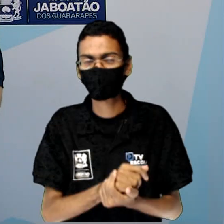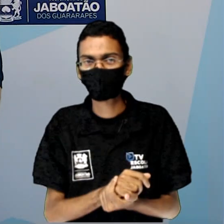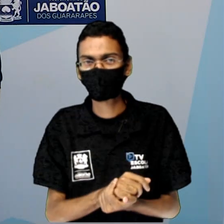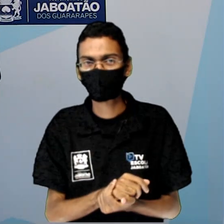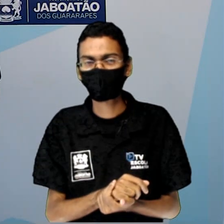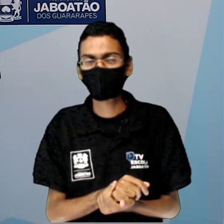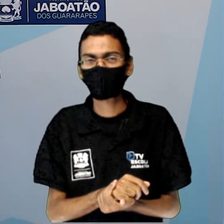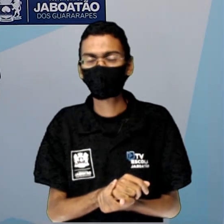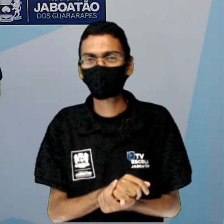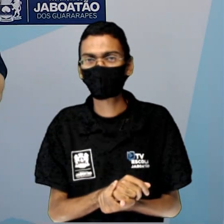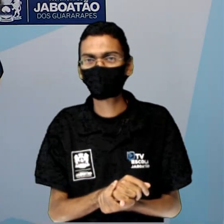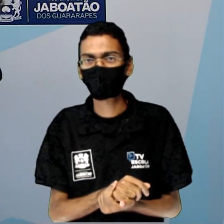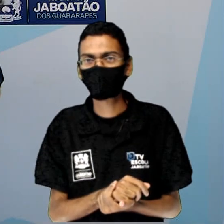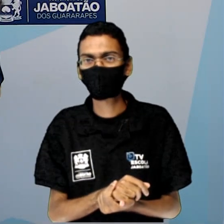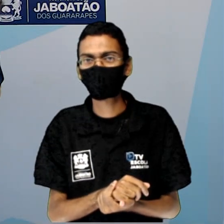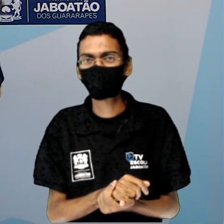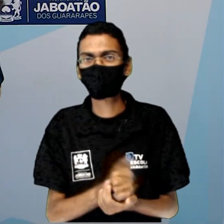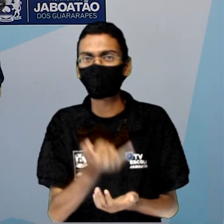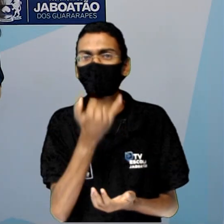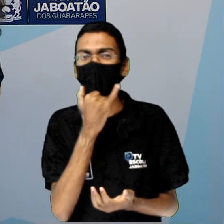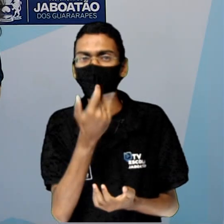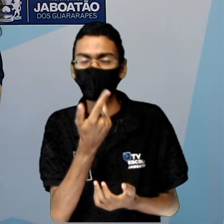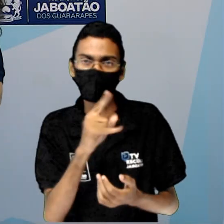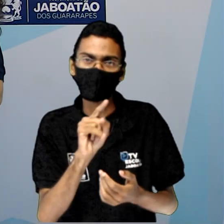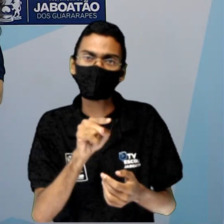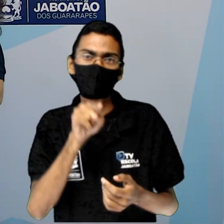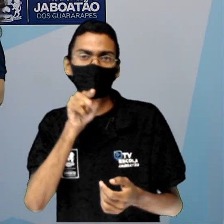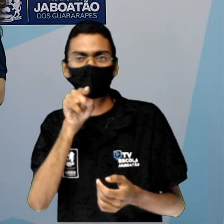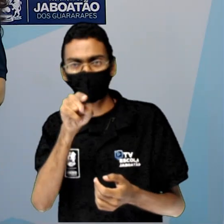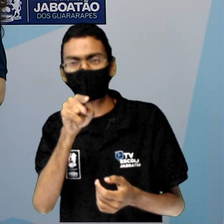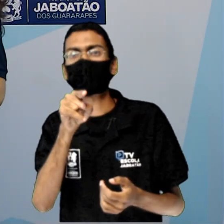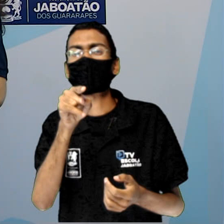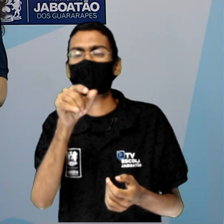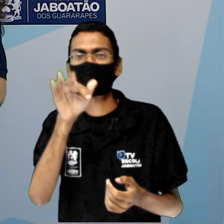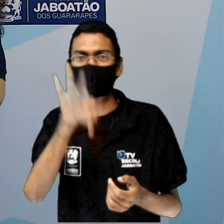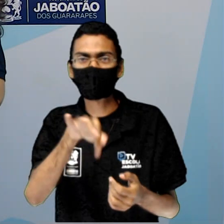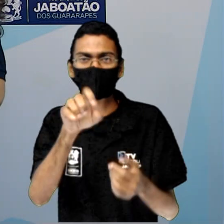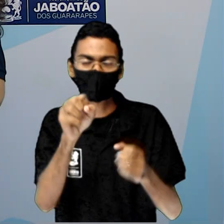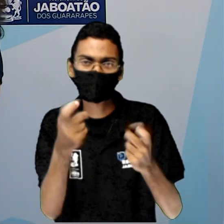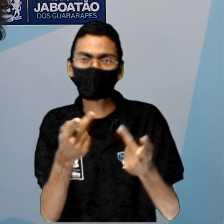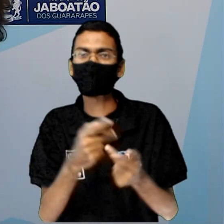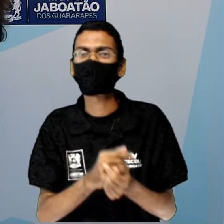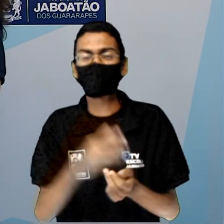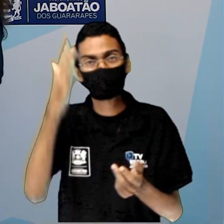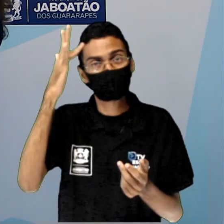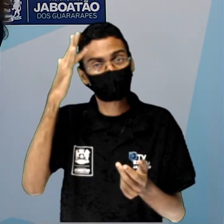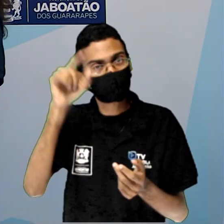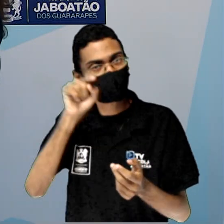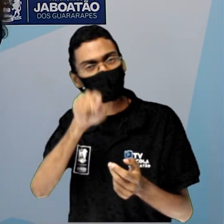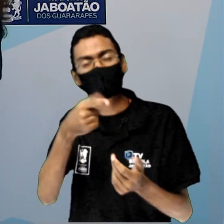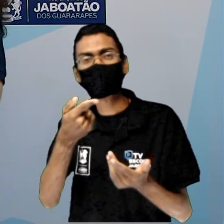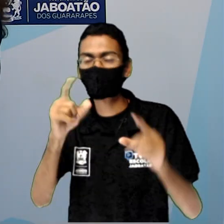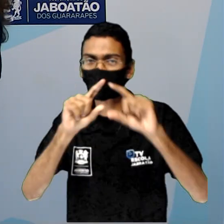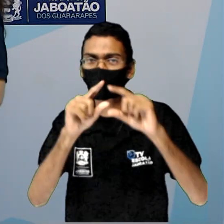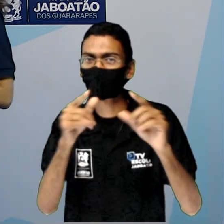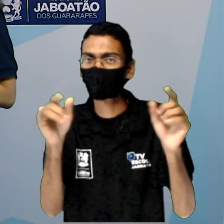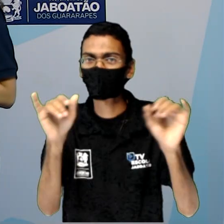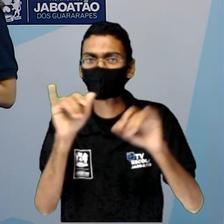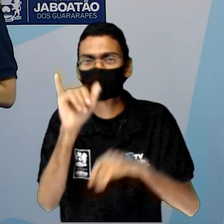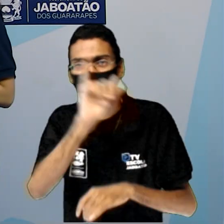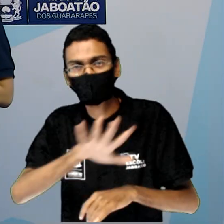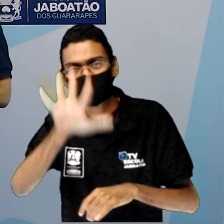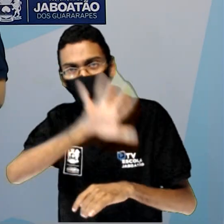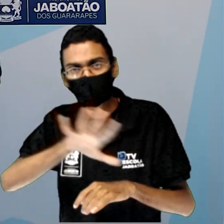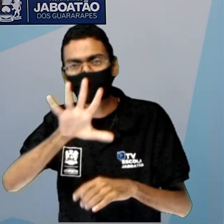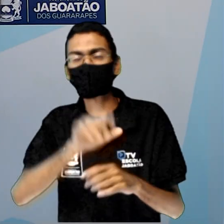o ponto final aqui, tá? Vamos imaginar que ele está aqui. Então, Nicole e Mariana não concordaram uma com